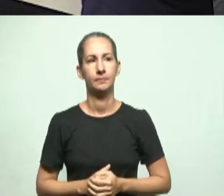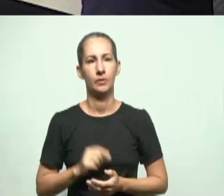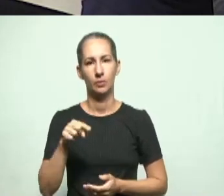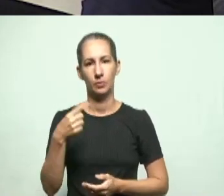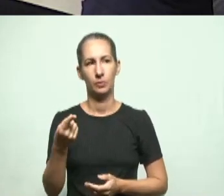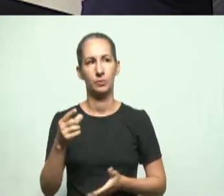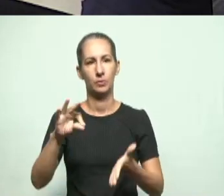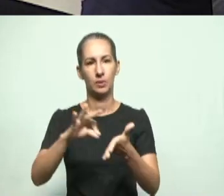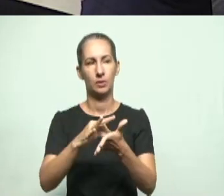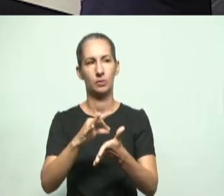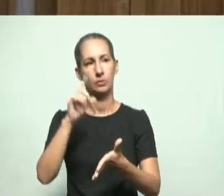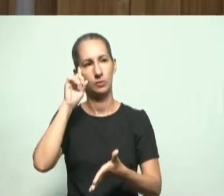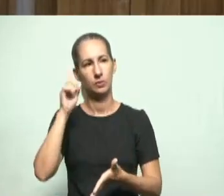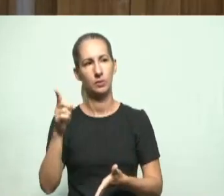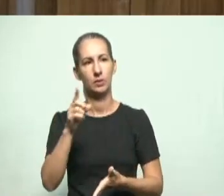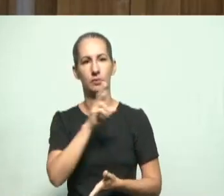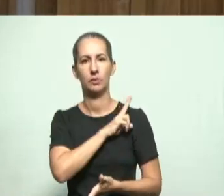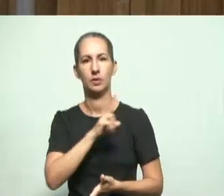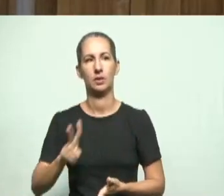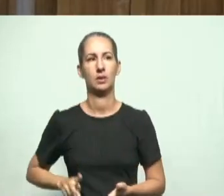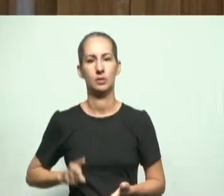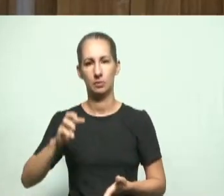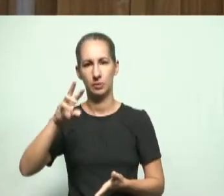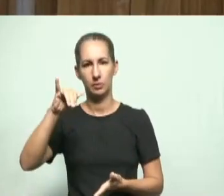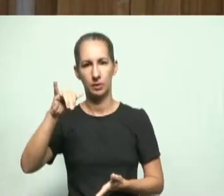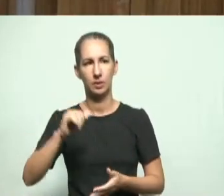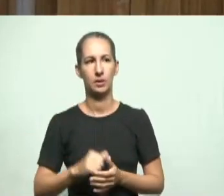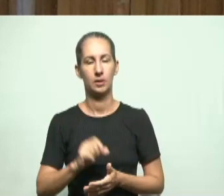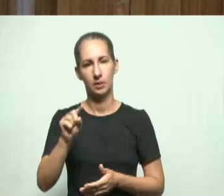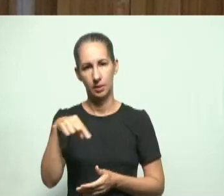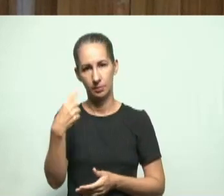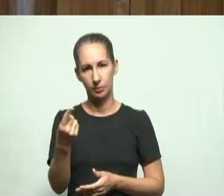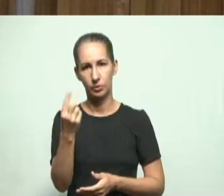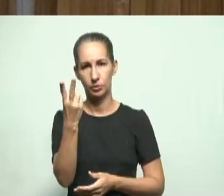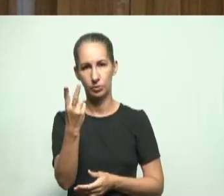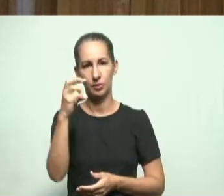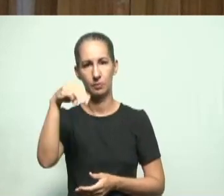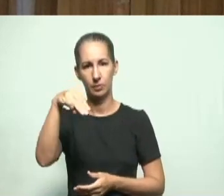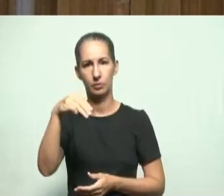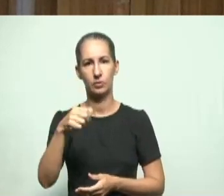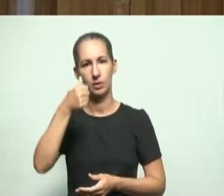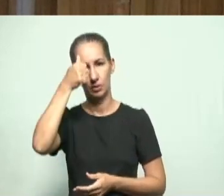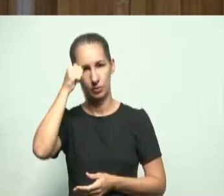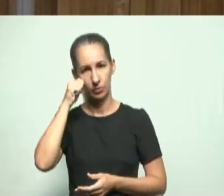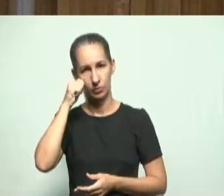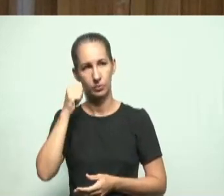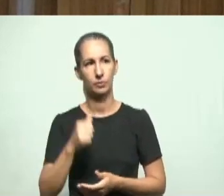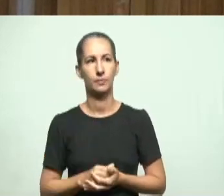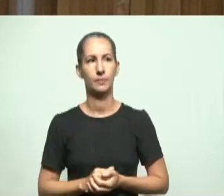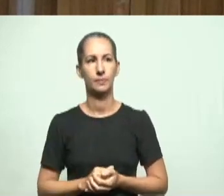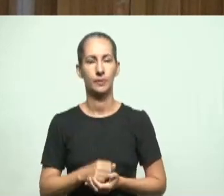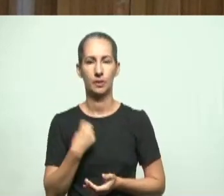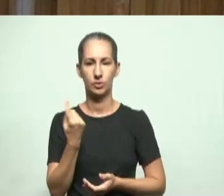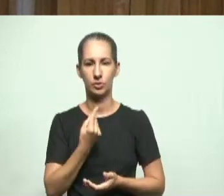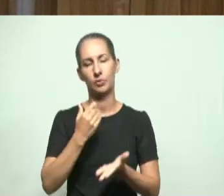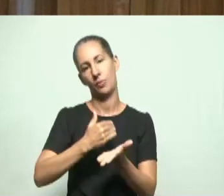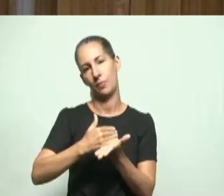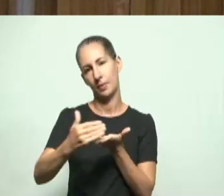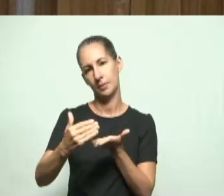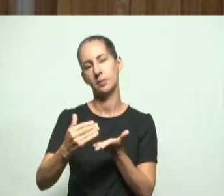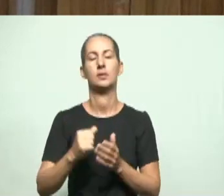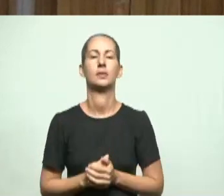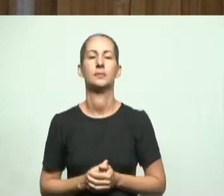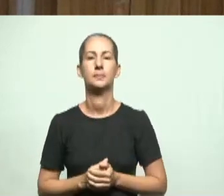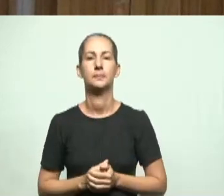Próximo orador do dia, vereador Milclei, e após dois minutinhos, Haroldo Alves, e a gente começa a